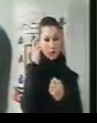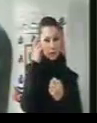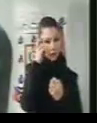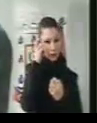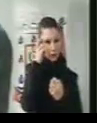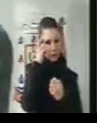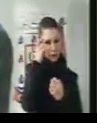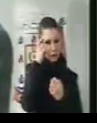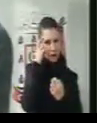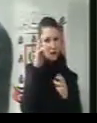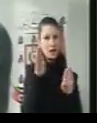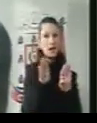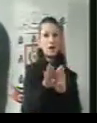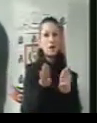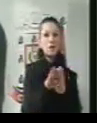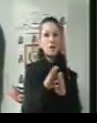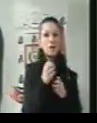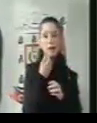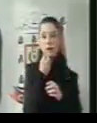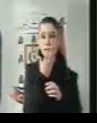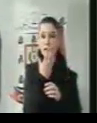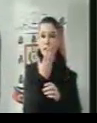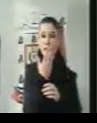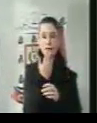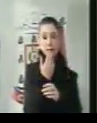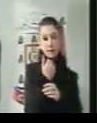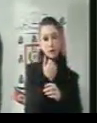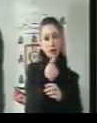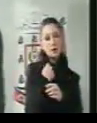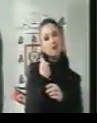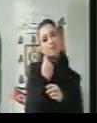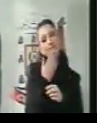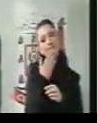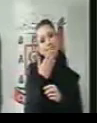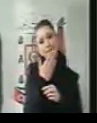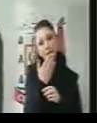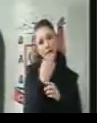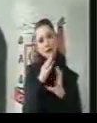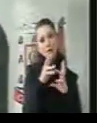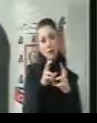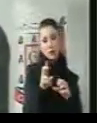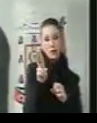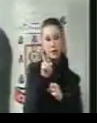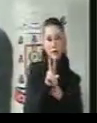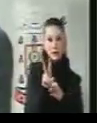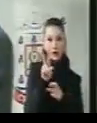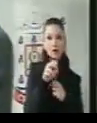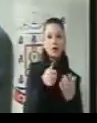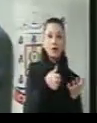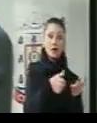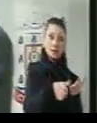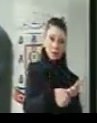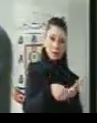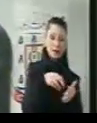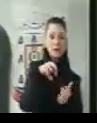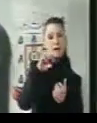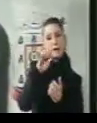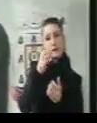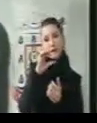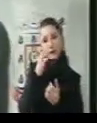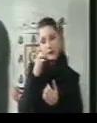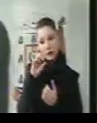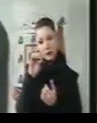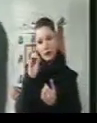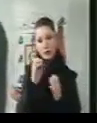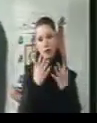cultura e também para uma boa nutrição, eu solicito a que os vereadores aprovem, então, esta moção